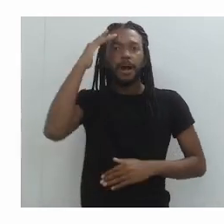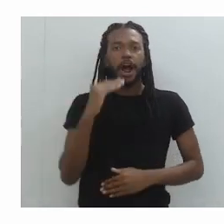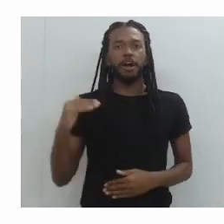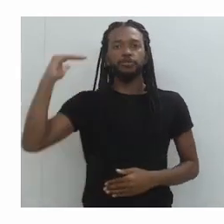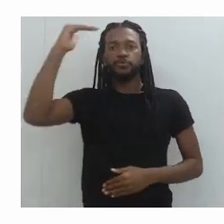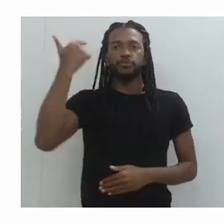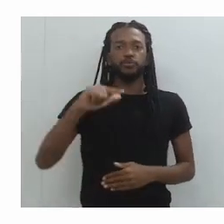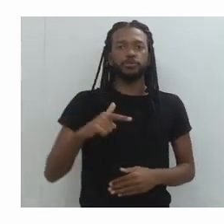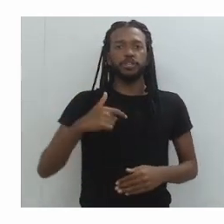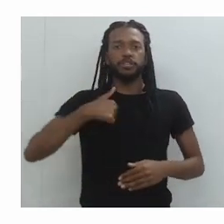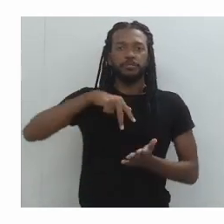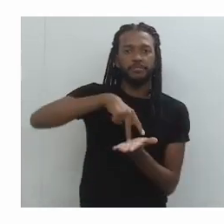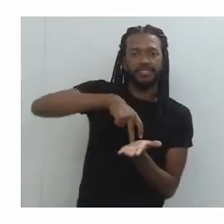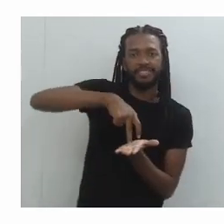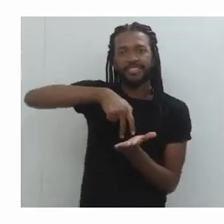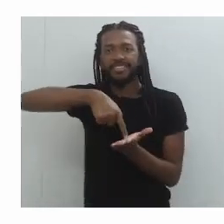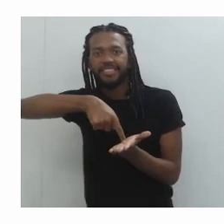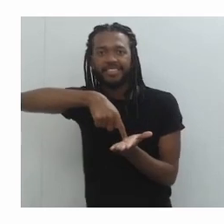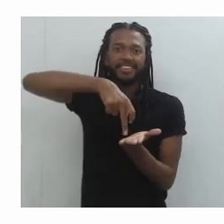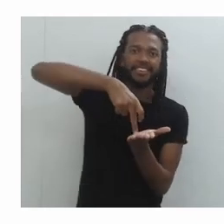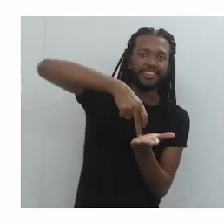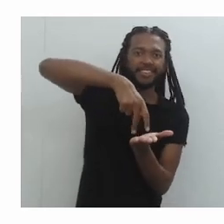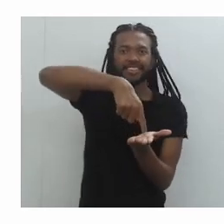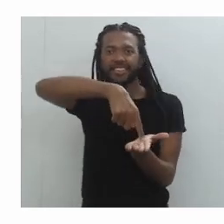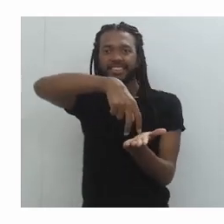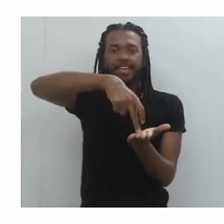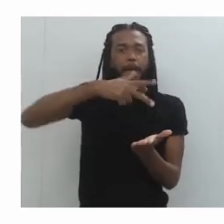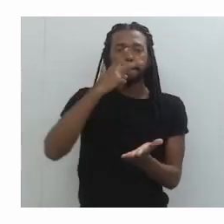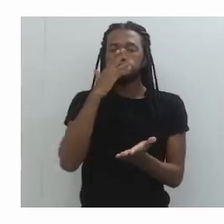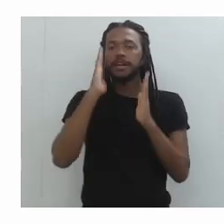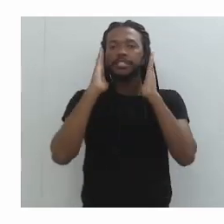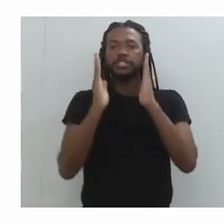não tem tanta... Vai perdendo essa